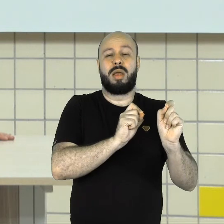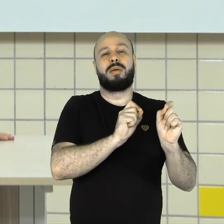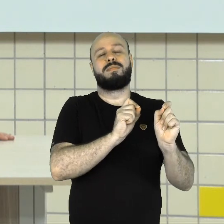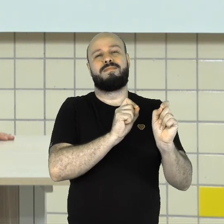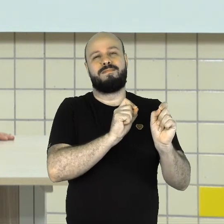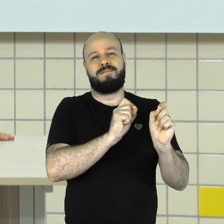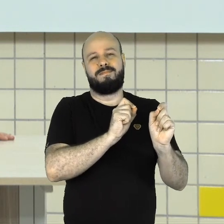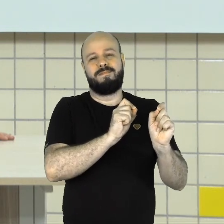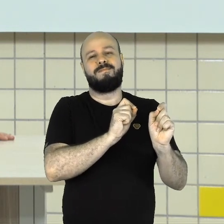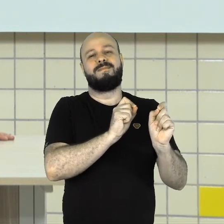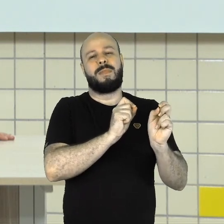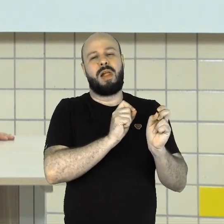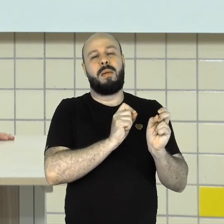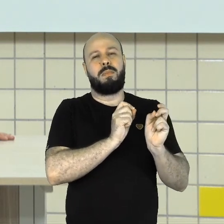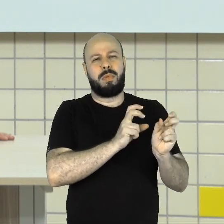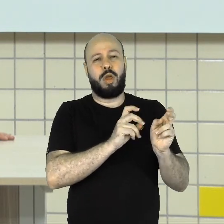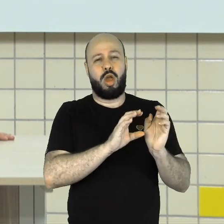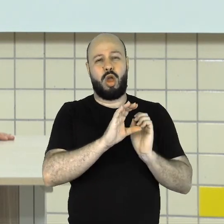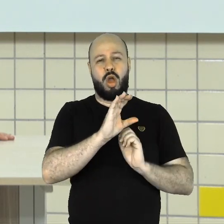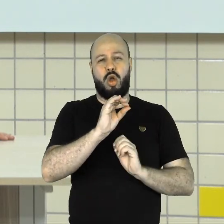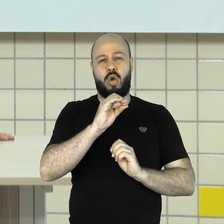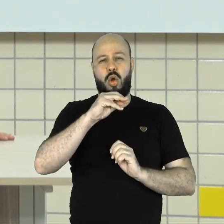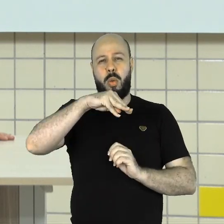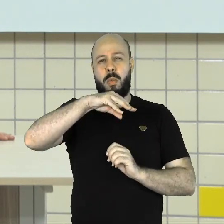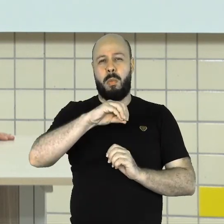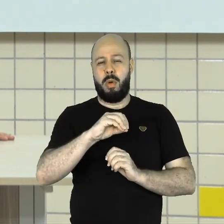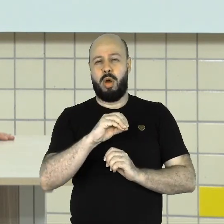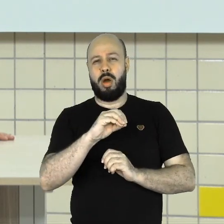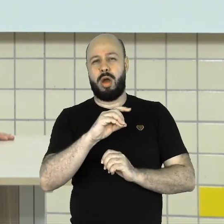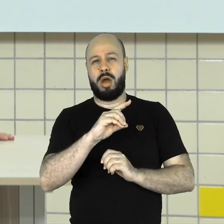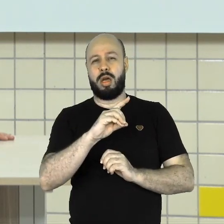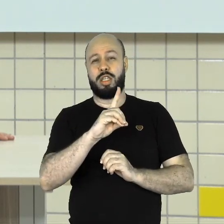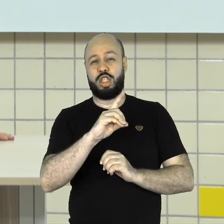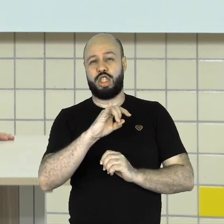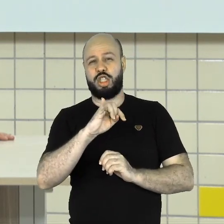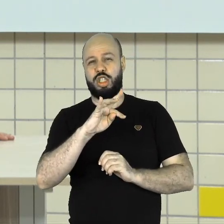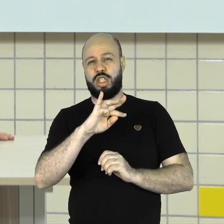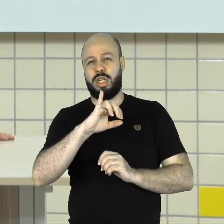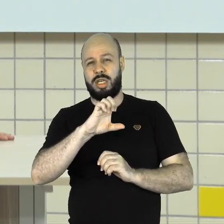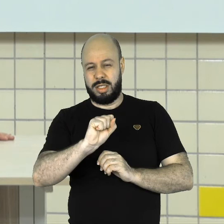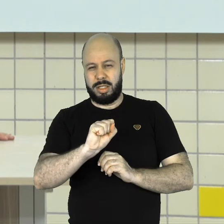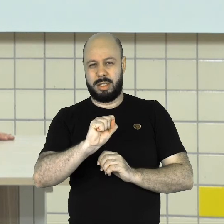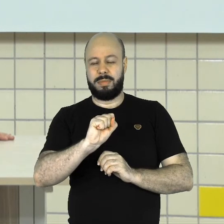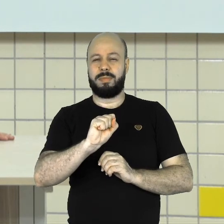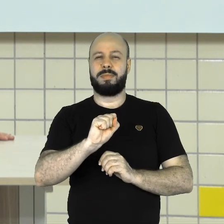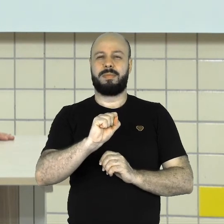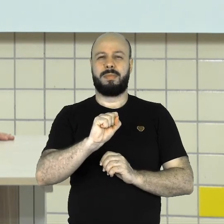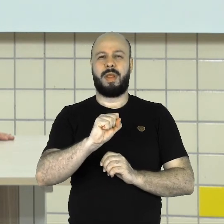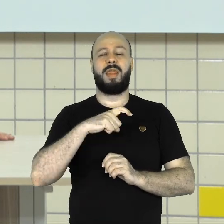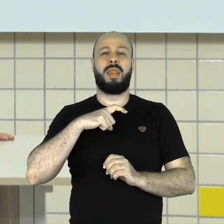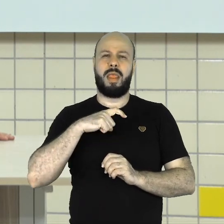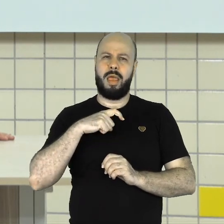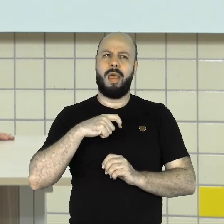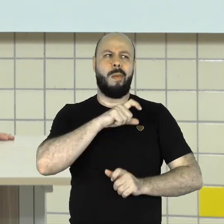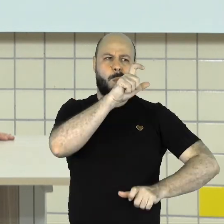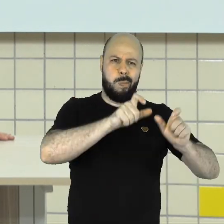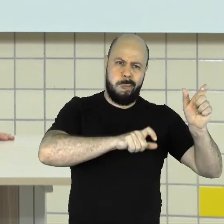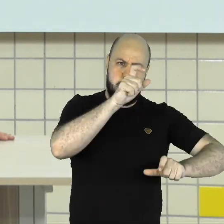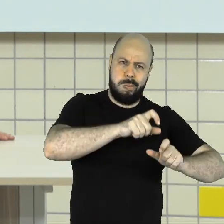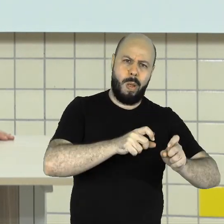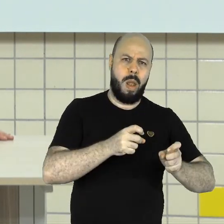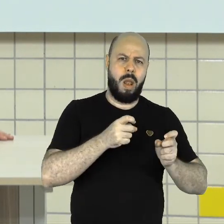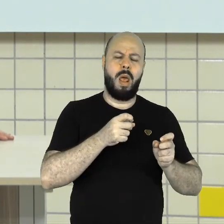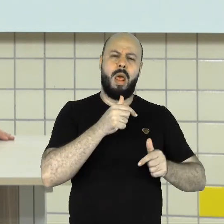produtora de commodities daquela região e é a que mais tem mão de obra para isso,